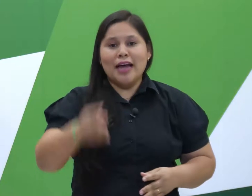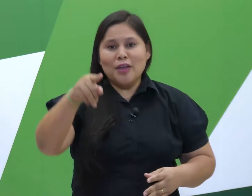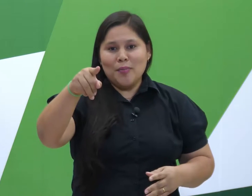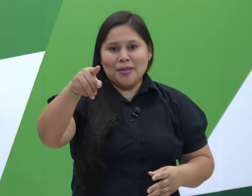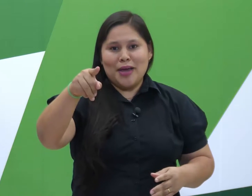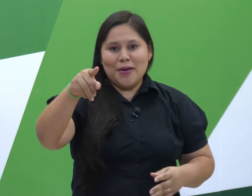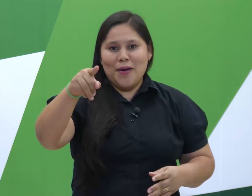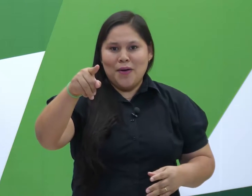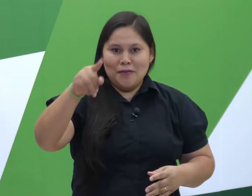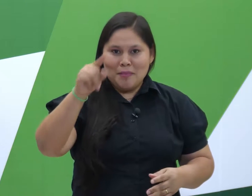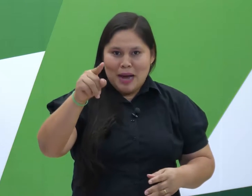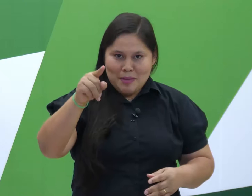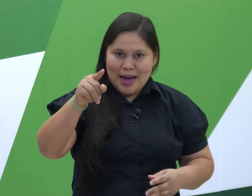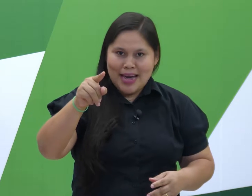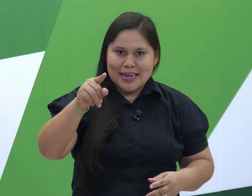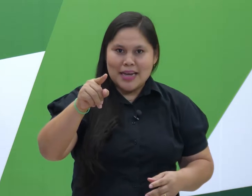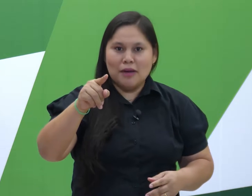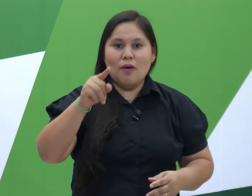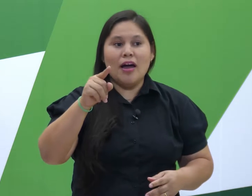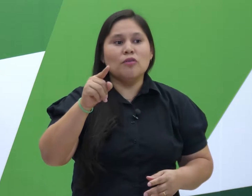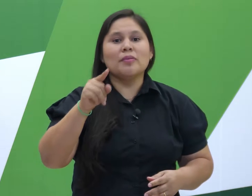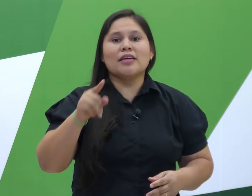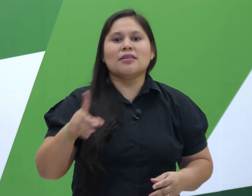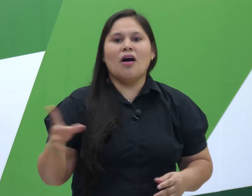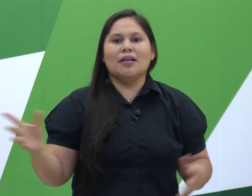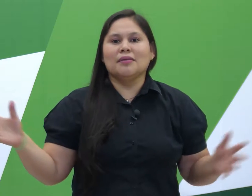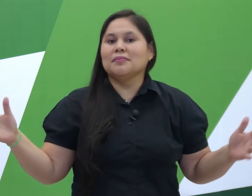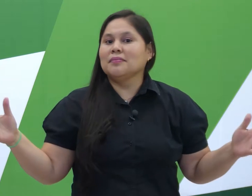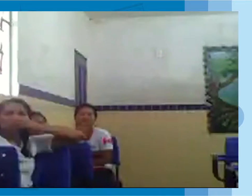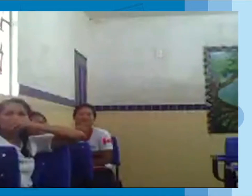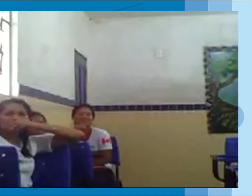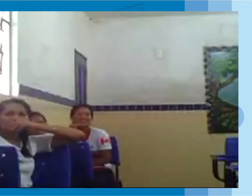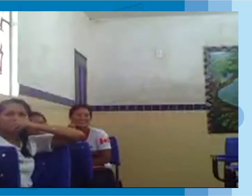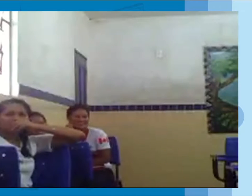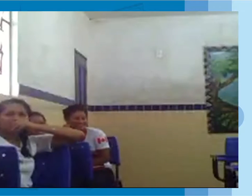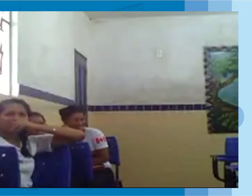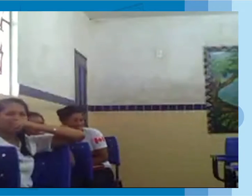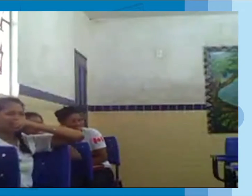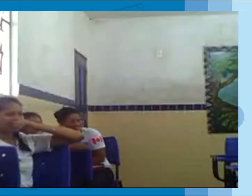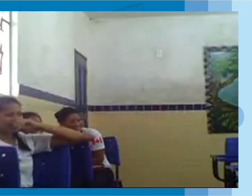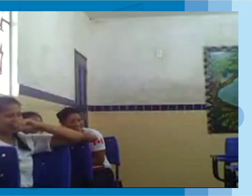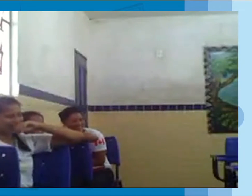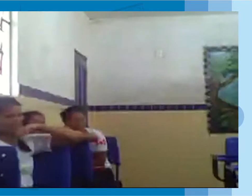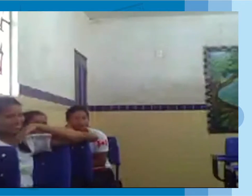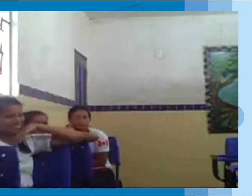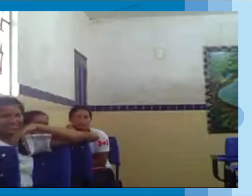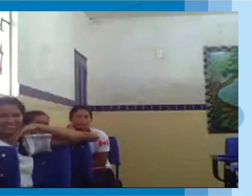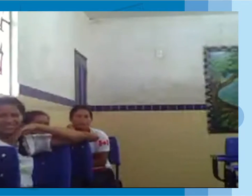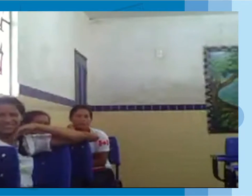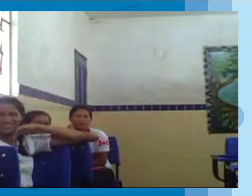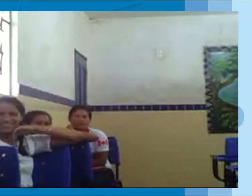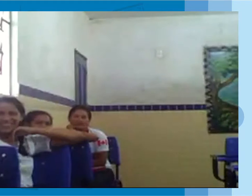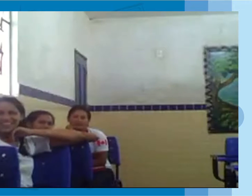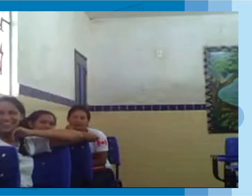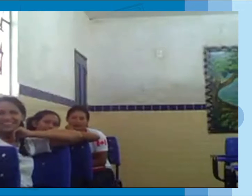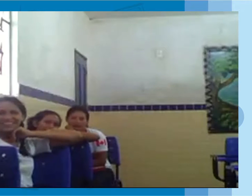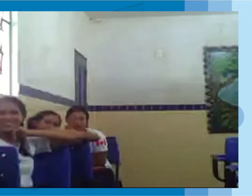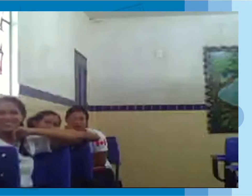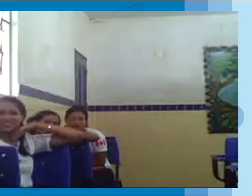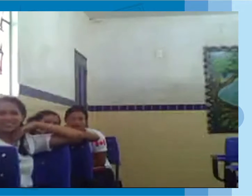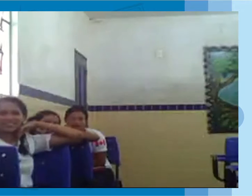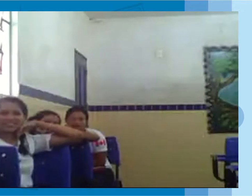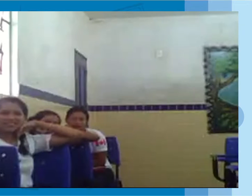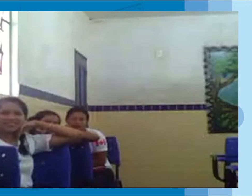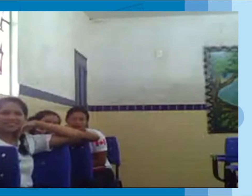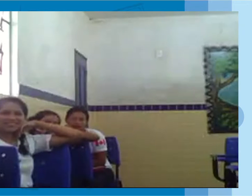Vamos lá, então, para o interior, vamos lá, para a Barreirinha, qual é o nome da escola? Oi, Barreirinha, bora dar tchau para a professora,